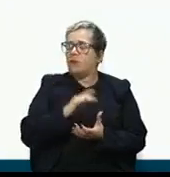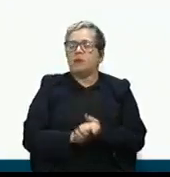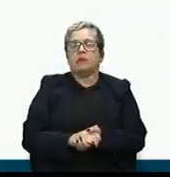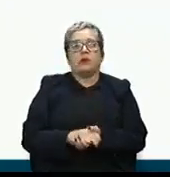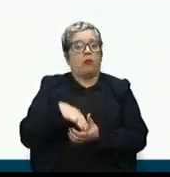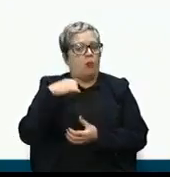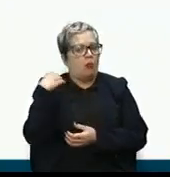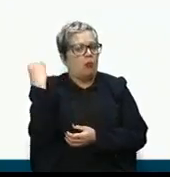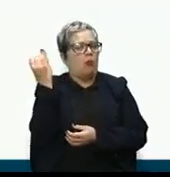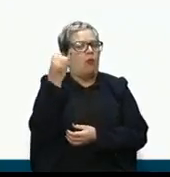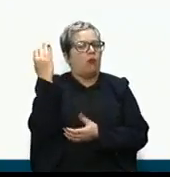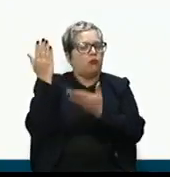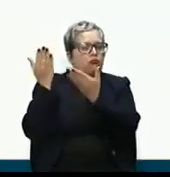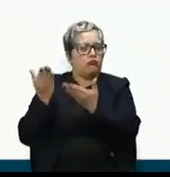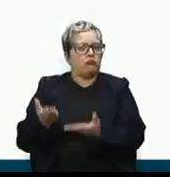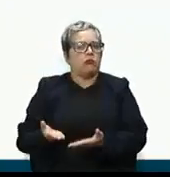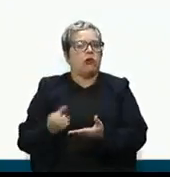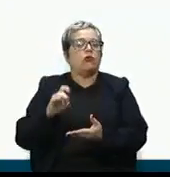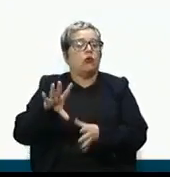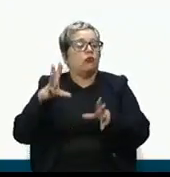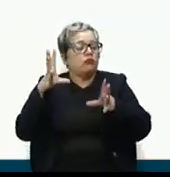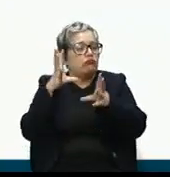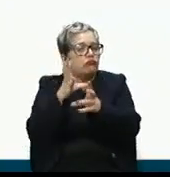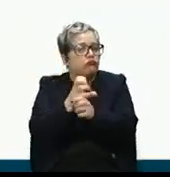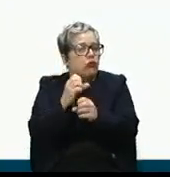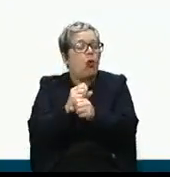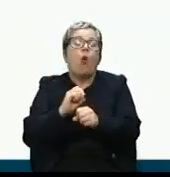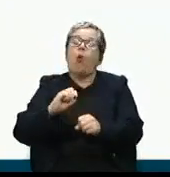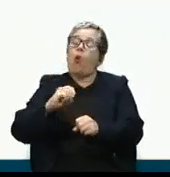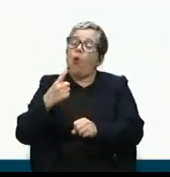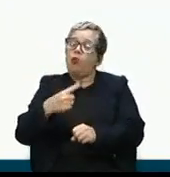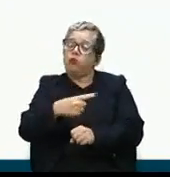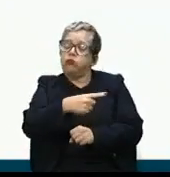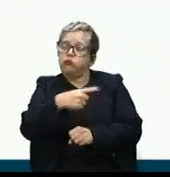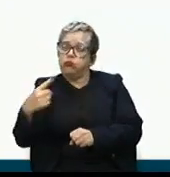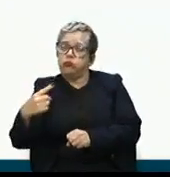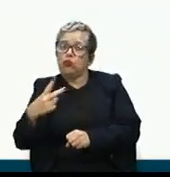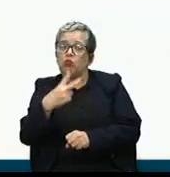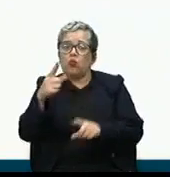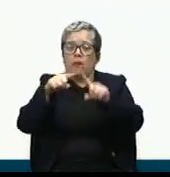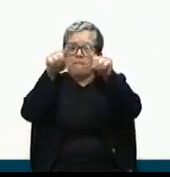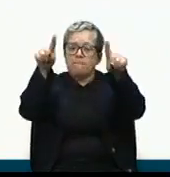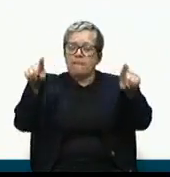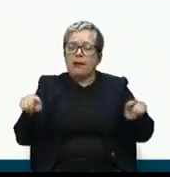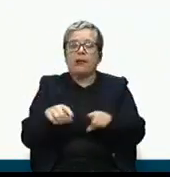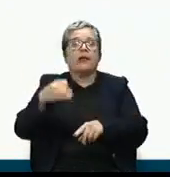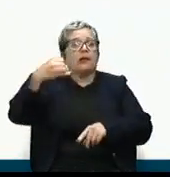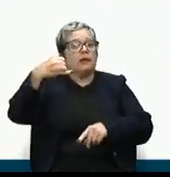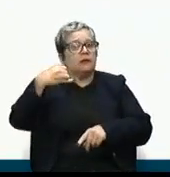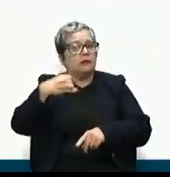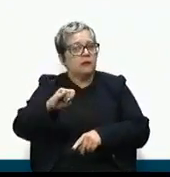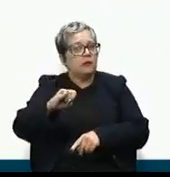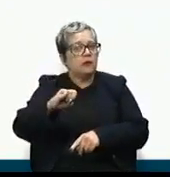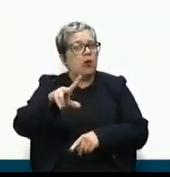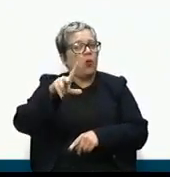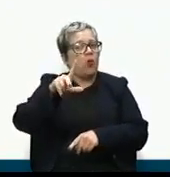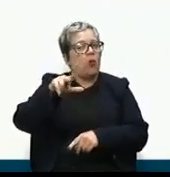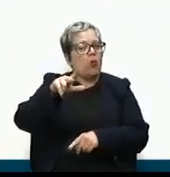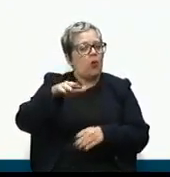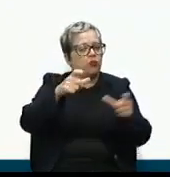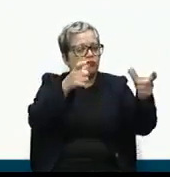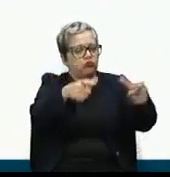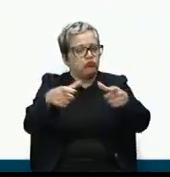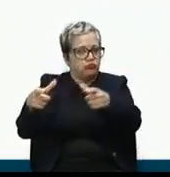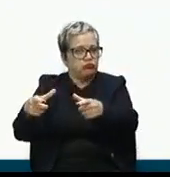bem importante. Você só vai somar ou subtrair duas matrizes se elas forem da mesma